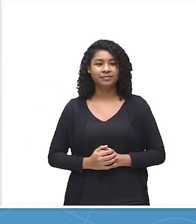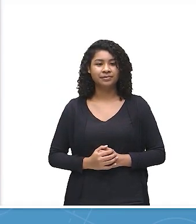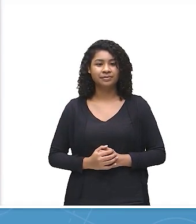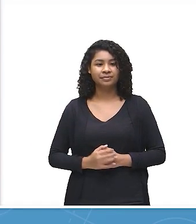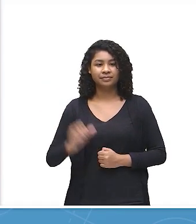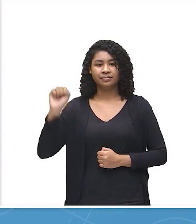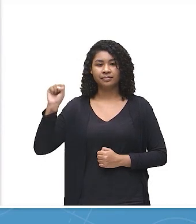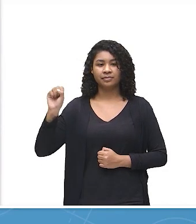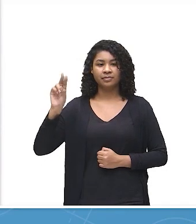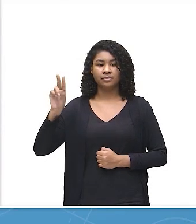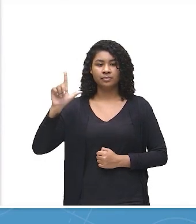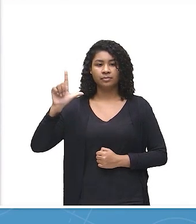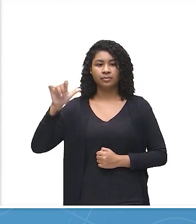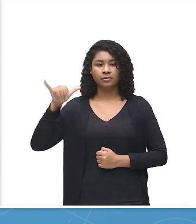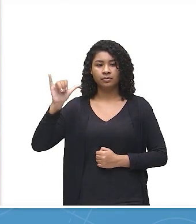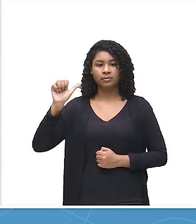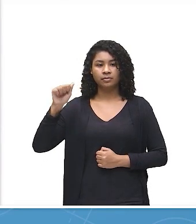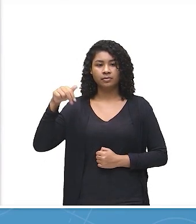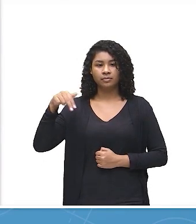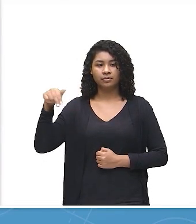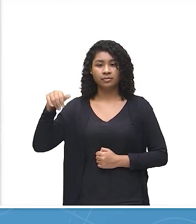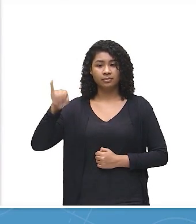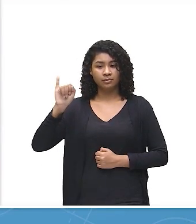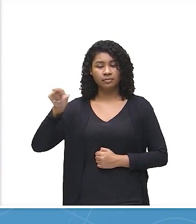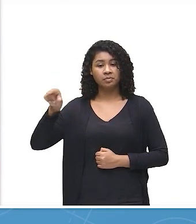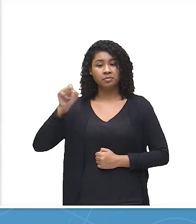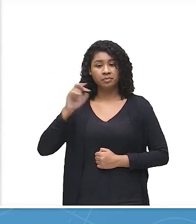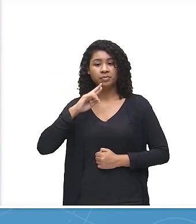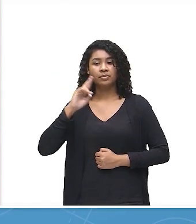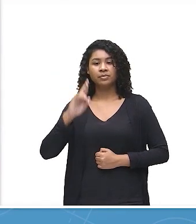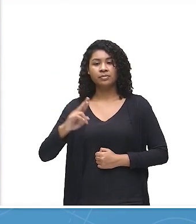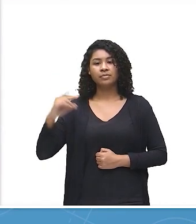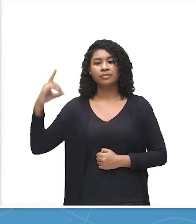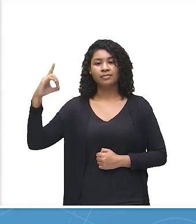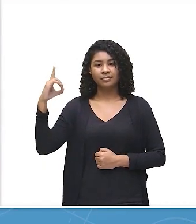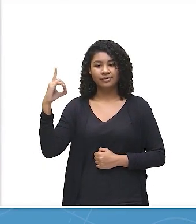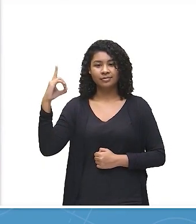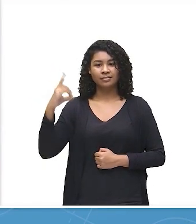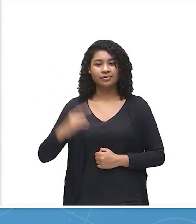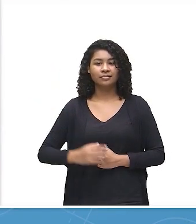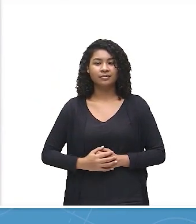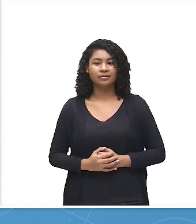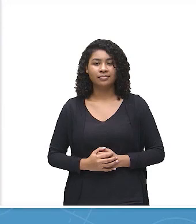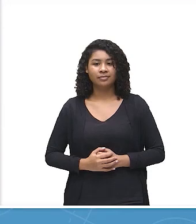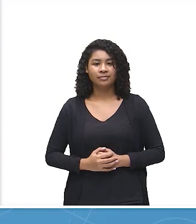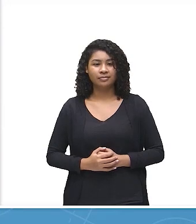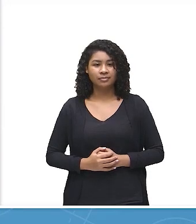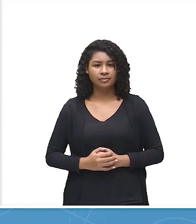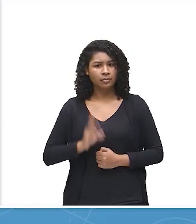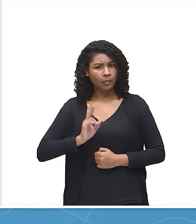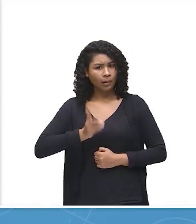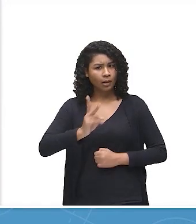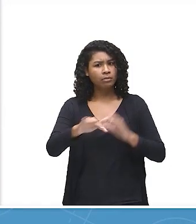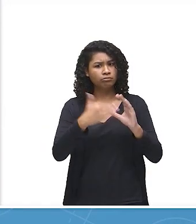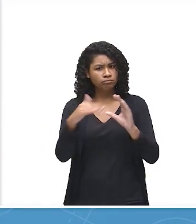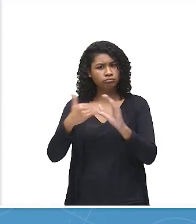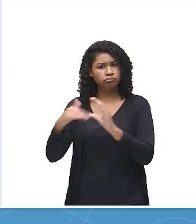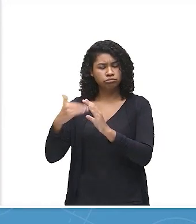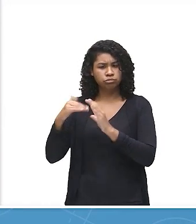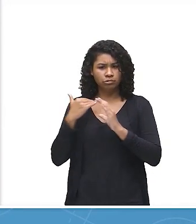conseguiram identificar a preposition correta. E agora, qual será o verbo que vai completar aqui a